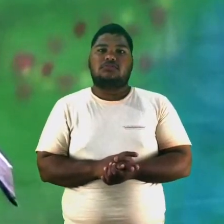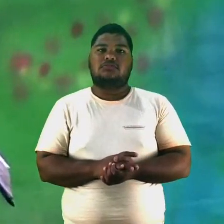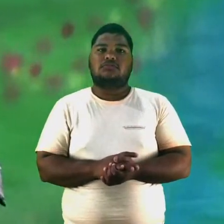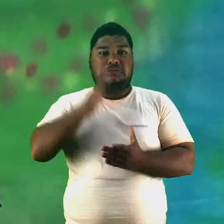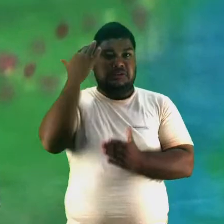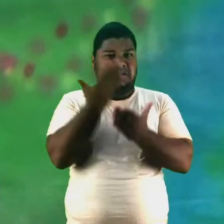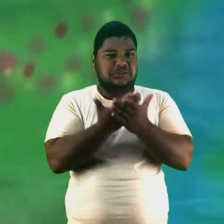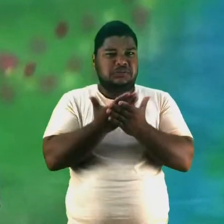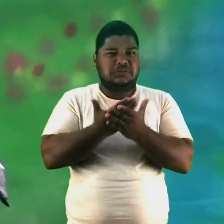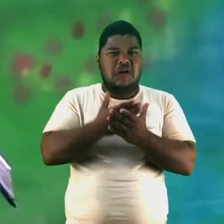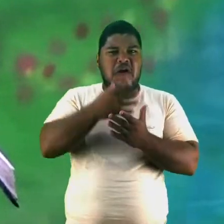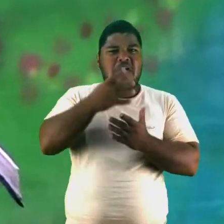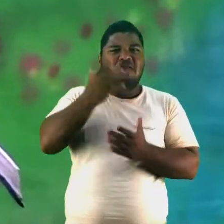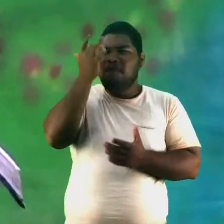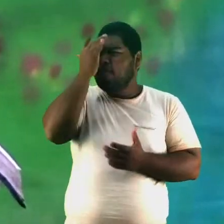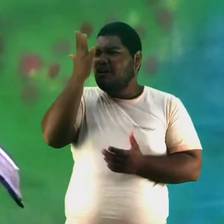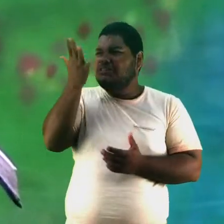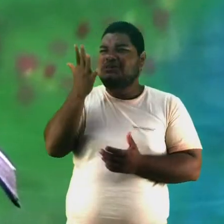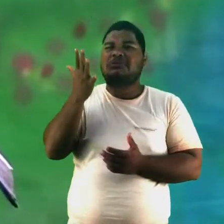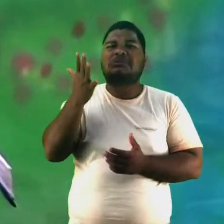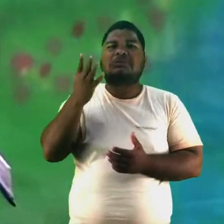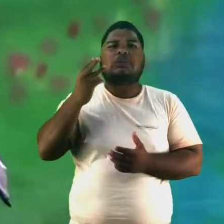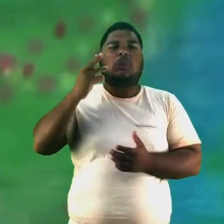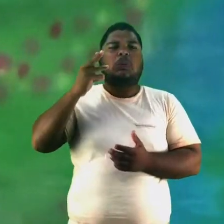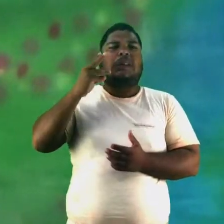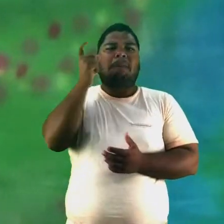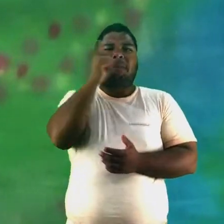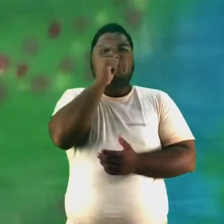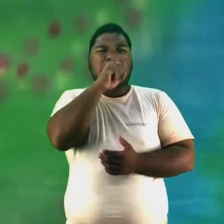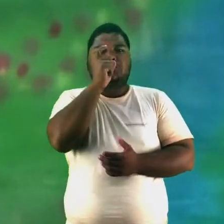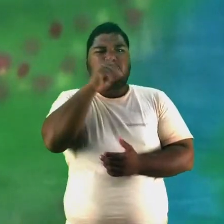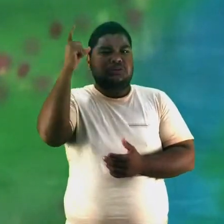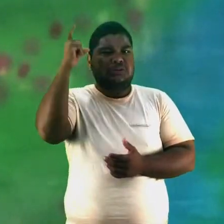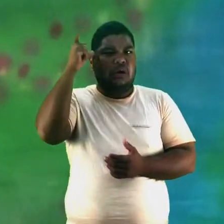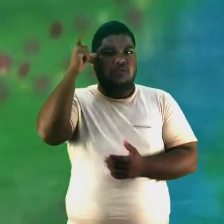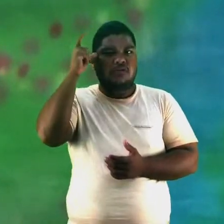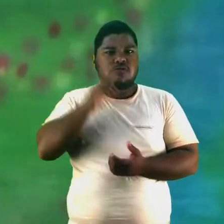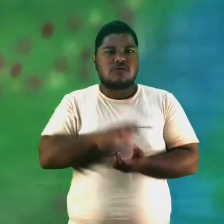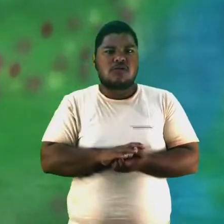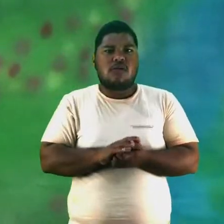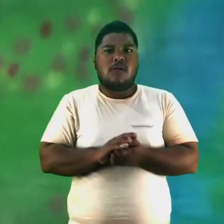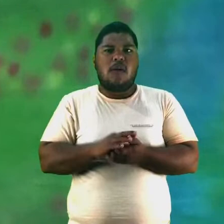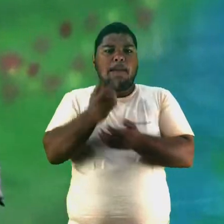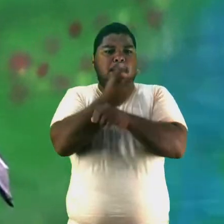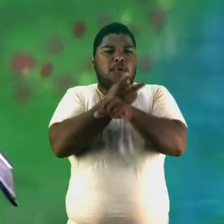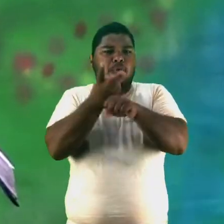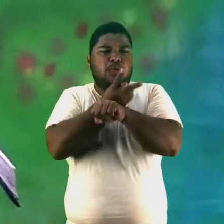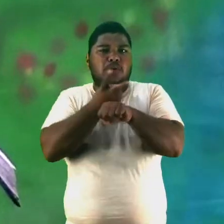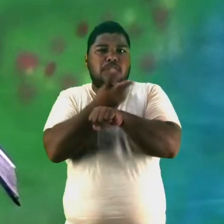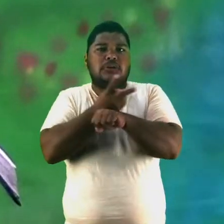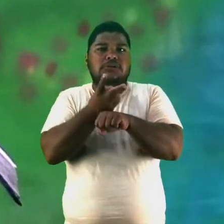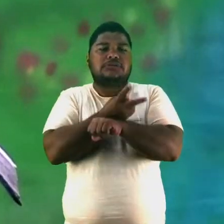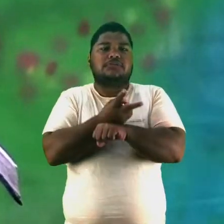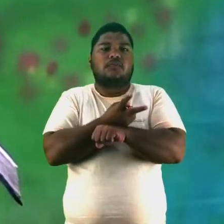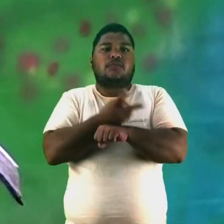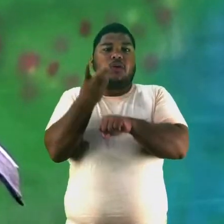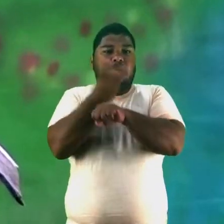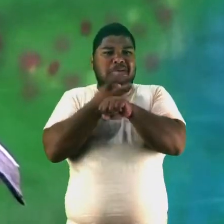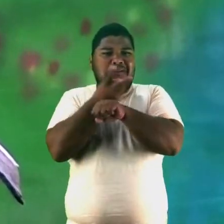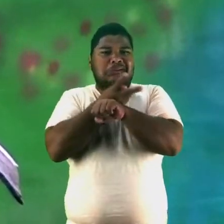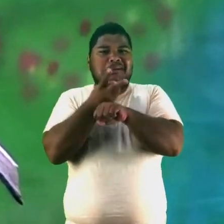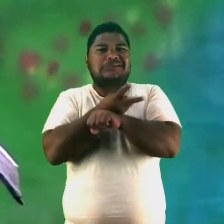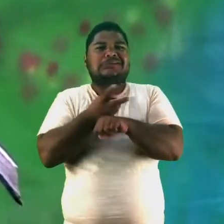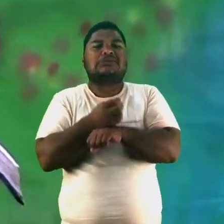Você quer pesquisar sobre isso? Procura no YouTube o canal da Sociedade Brasileira de